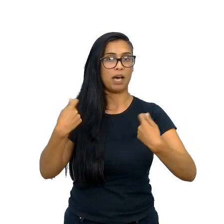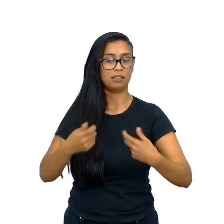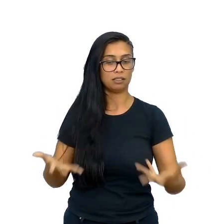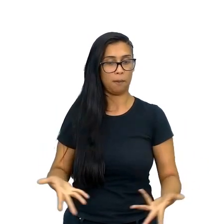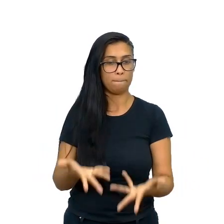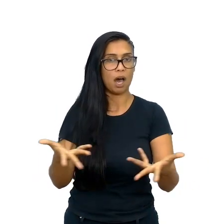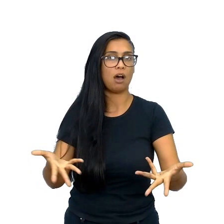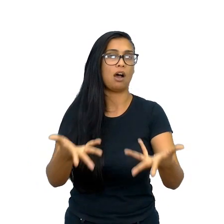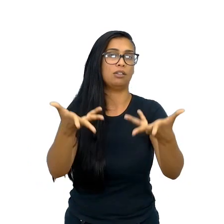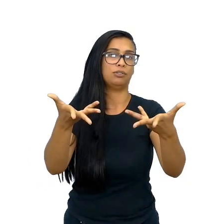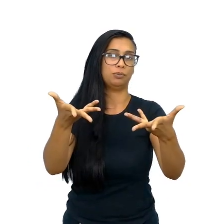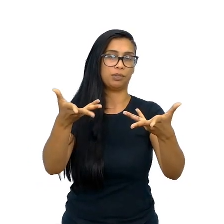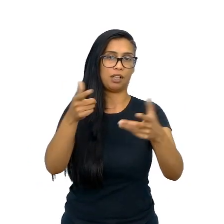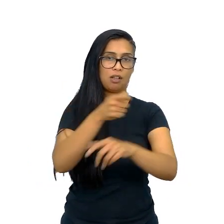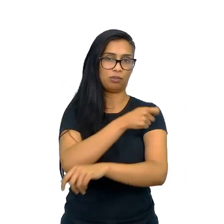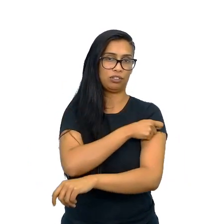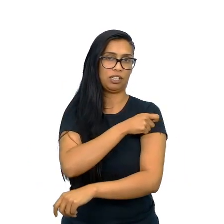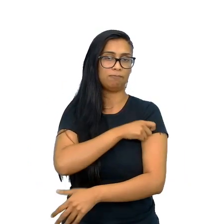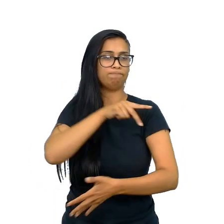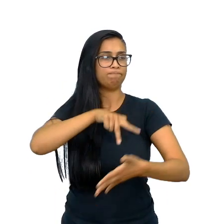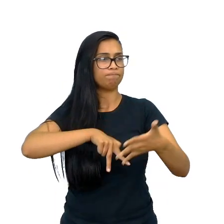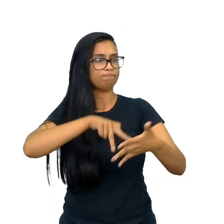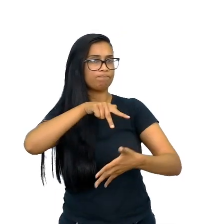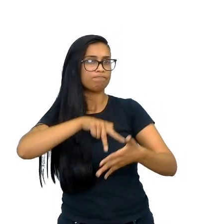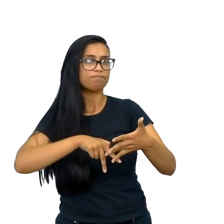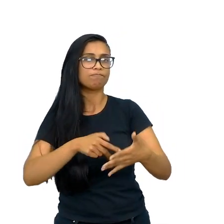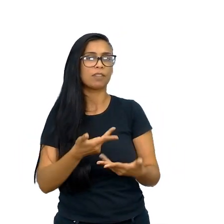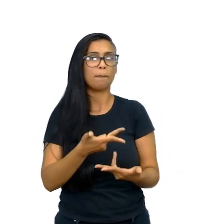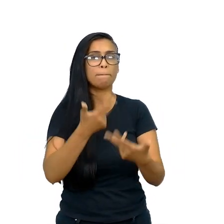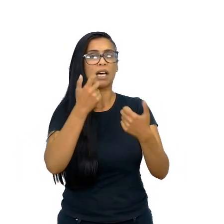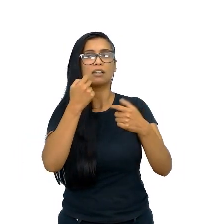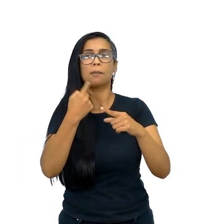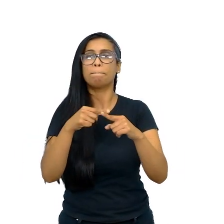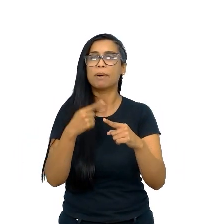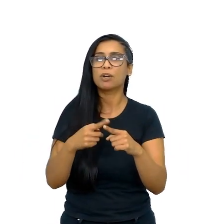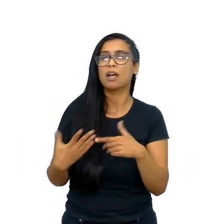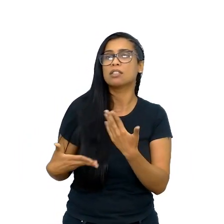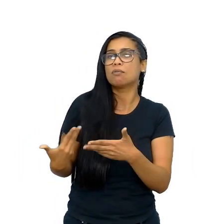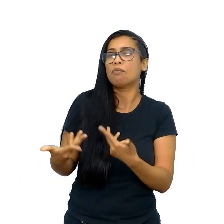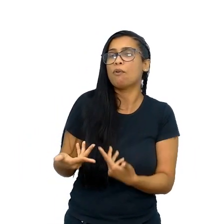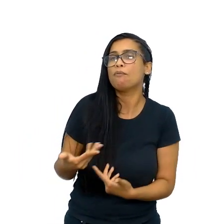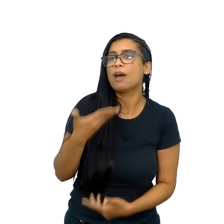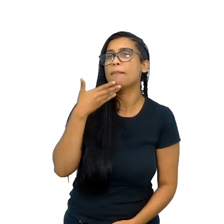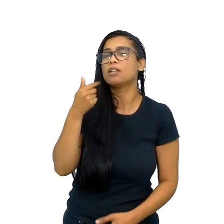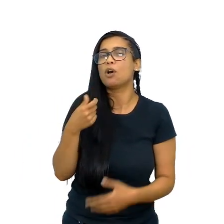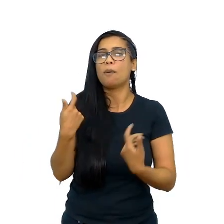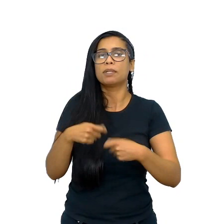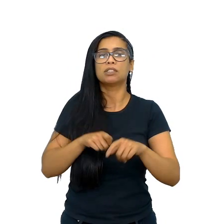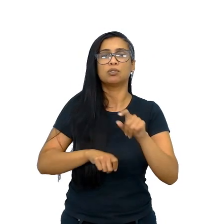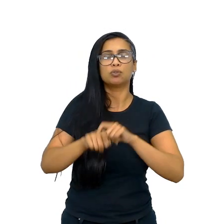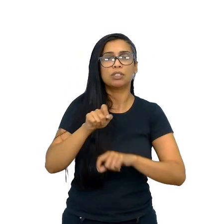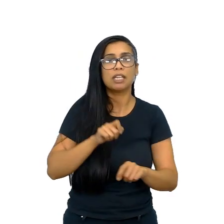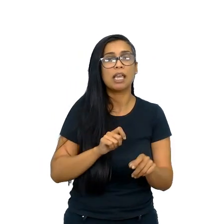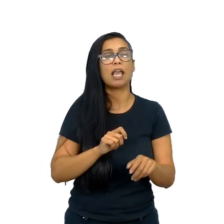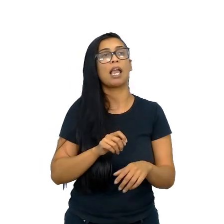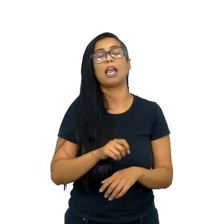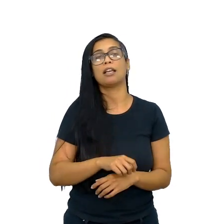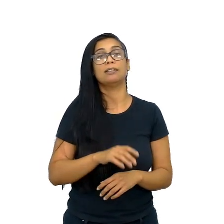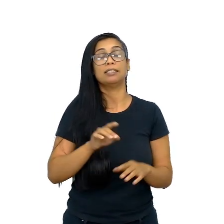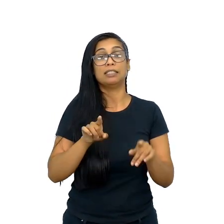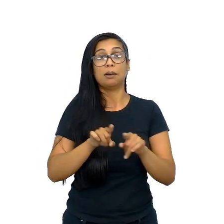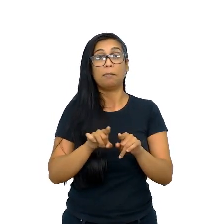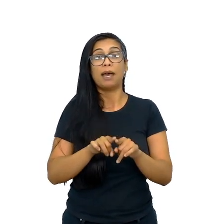importante, professores, que a gente pense também nas questões de leitura, das teorias que envolvem o